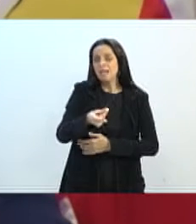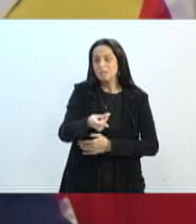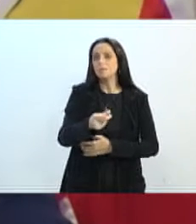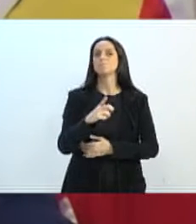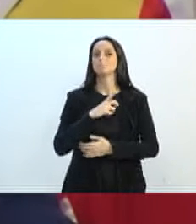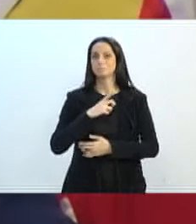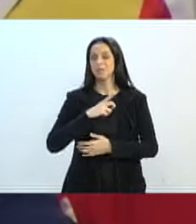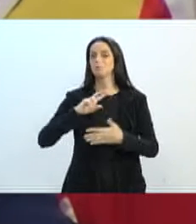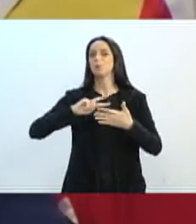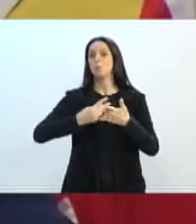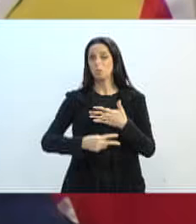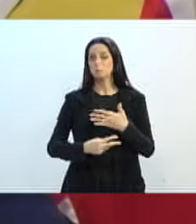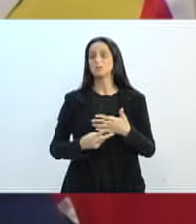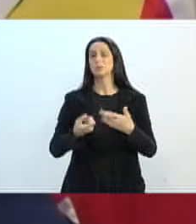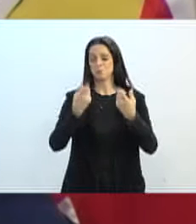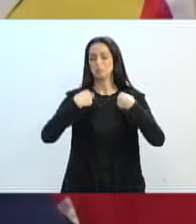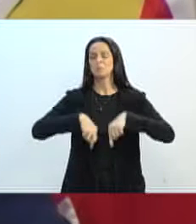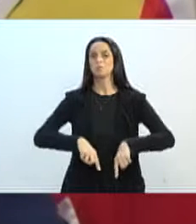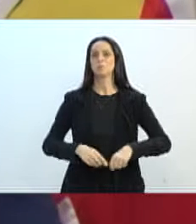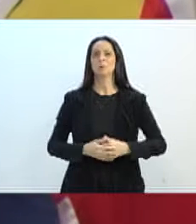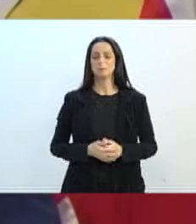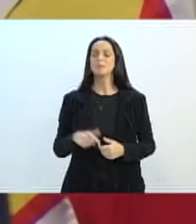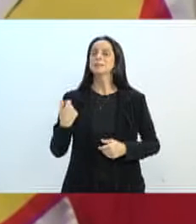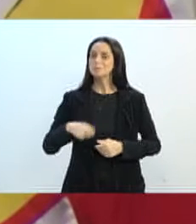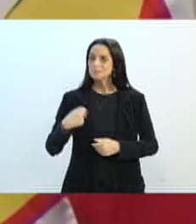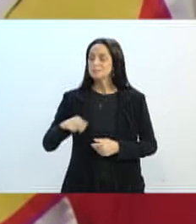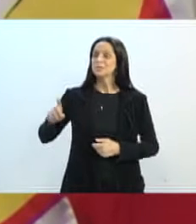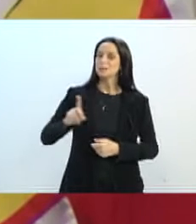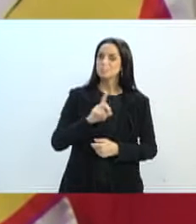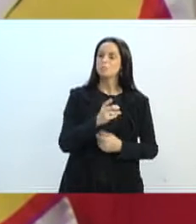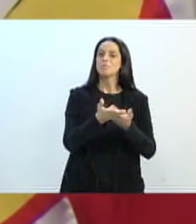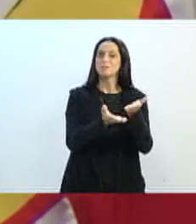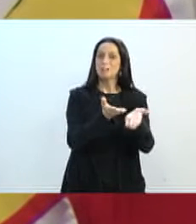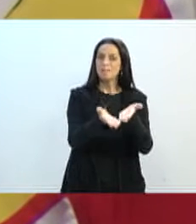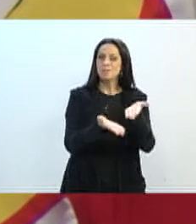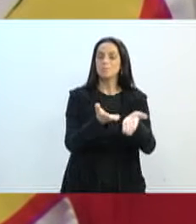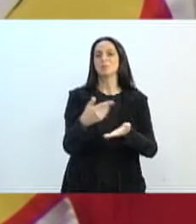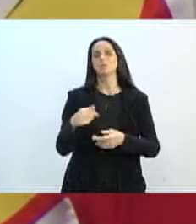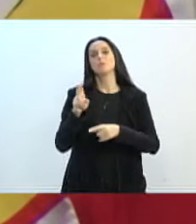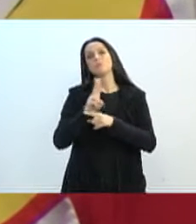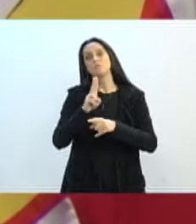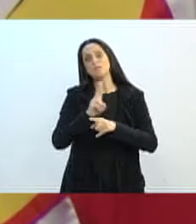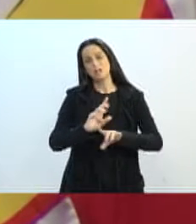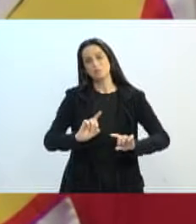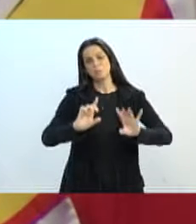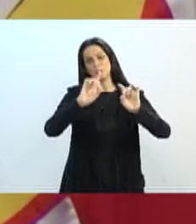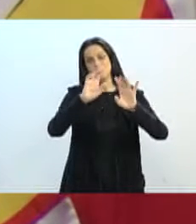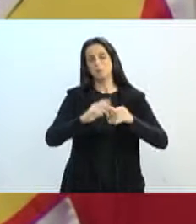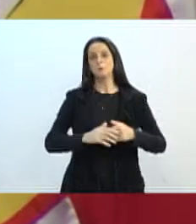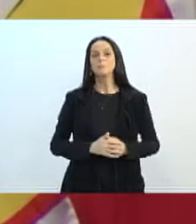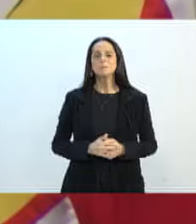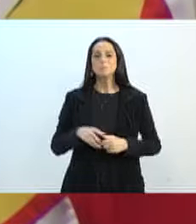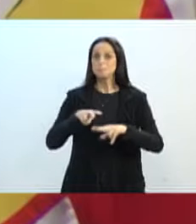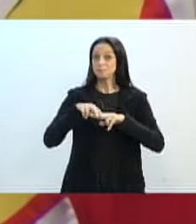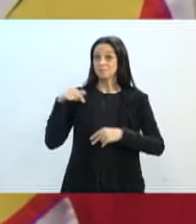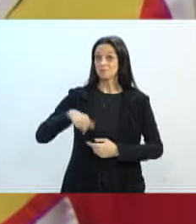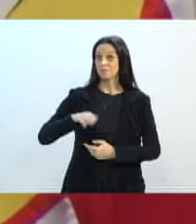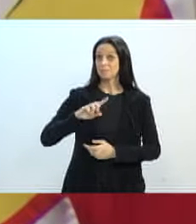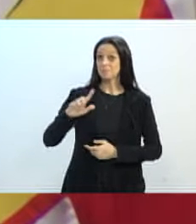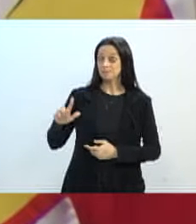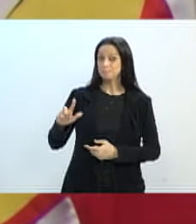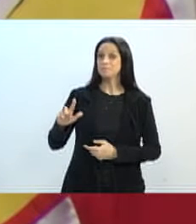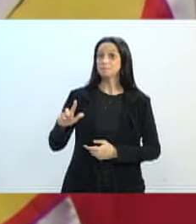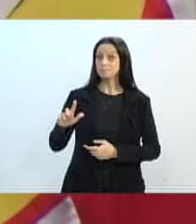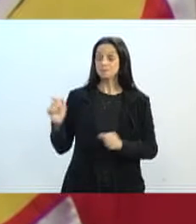sequelas importantes, e esses pacientes precisam de um cuidado especializado. Então, Blumenau, através